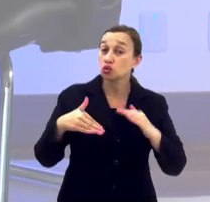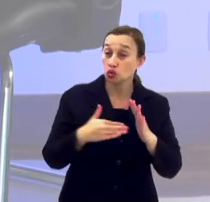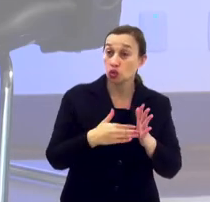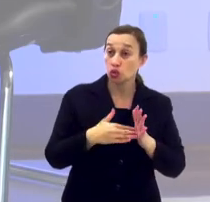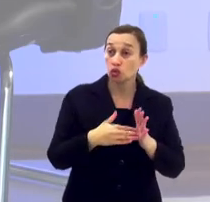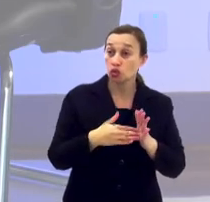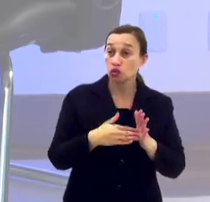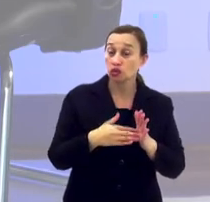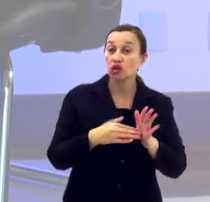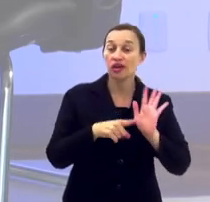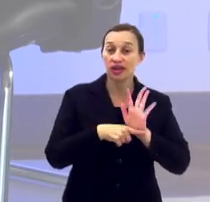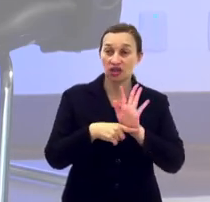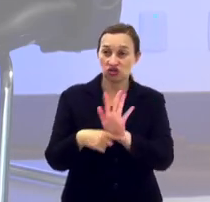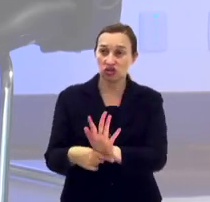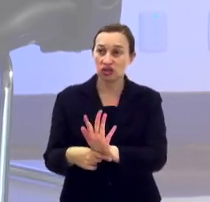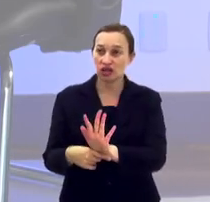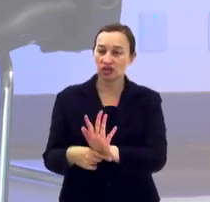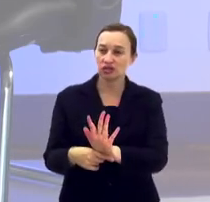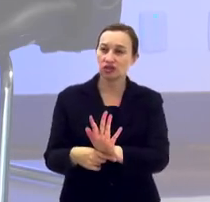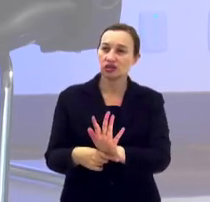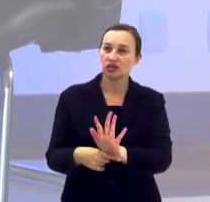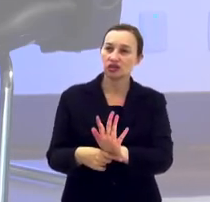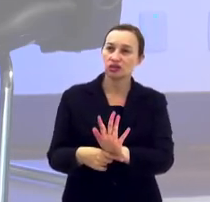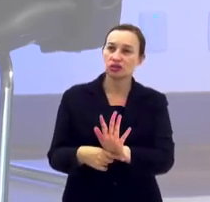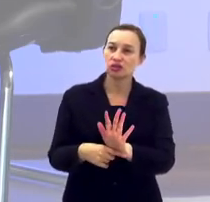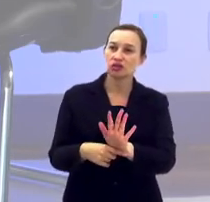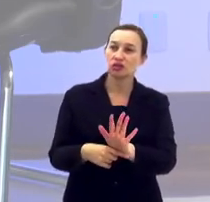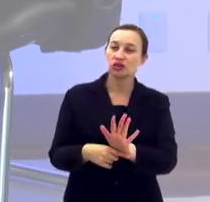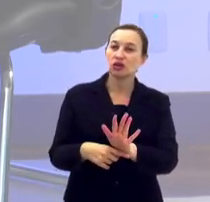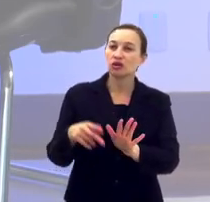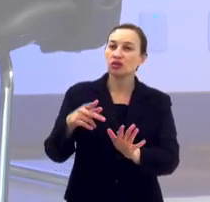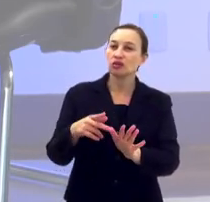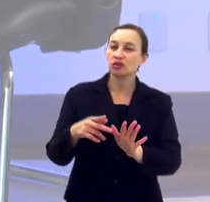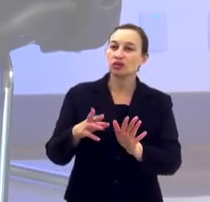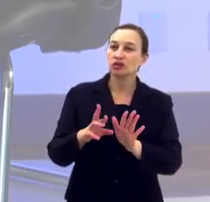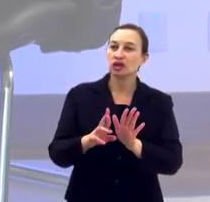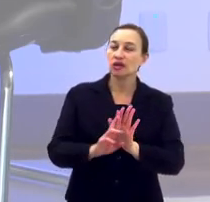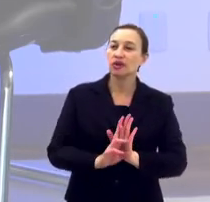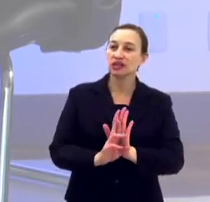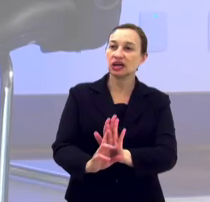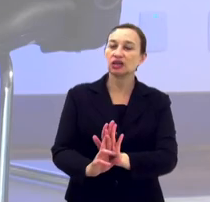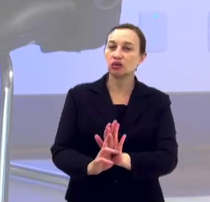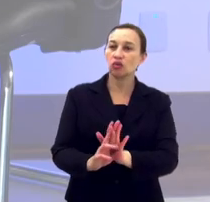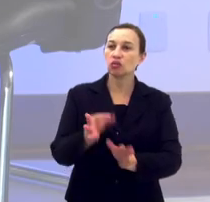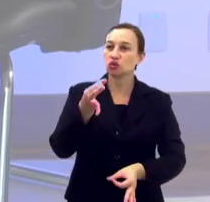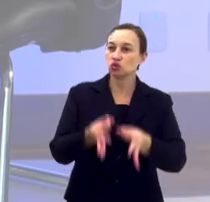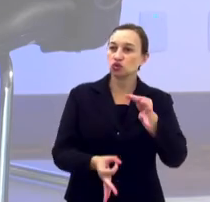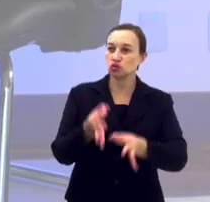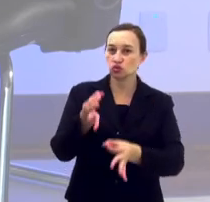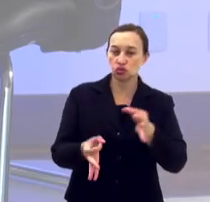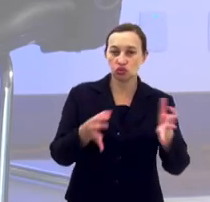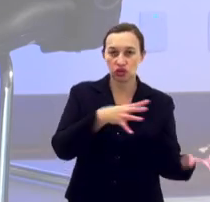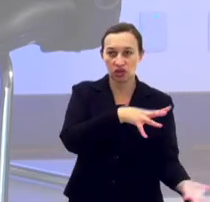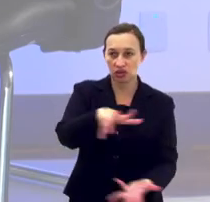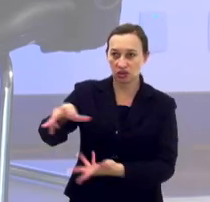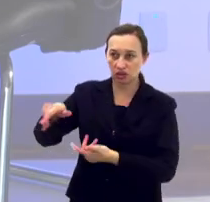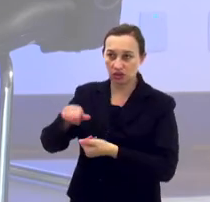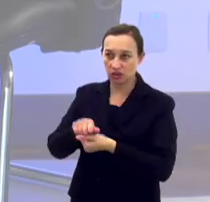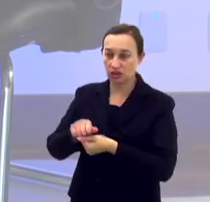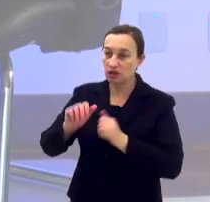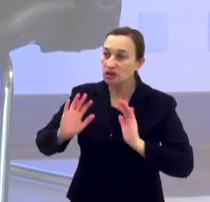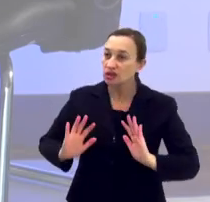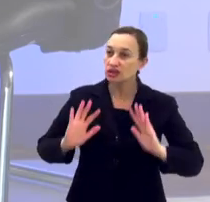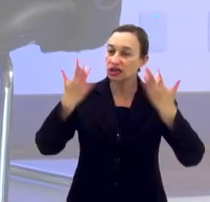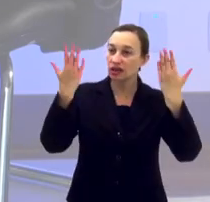todos aqueles que dessa forma ajudaram, são considerados os justos entre as nações e têm seu nome escrito